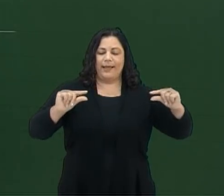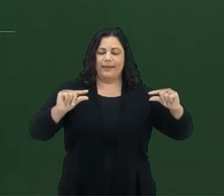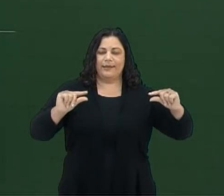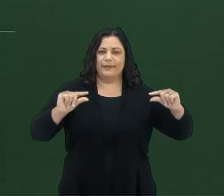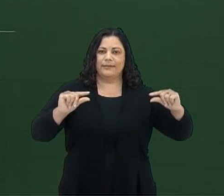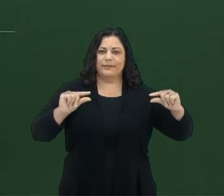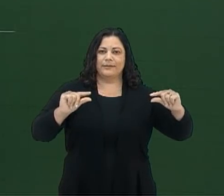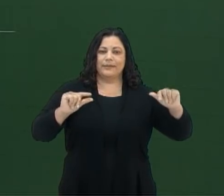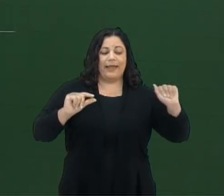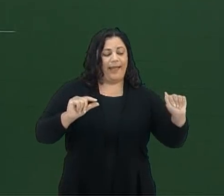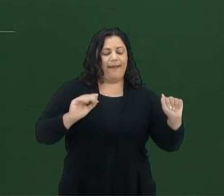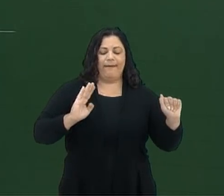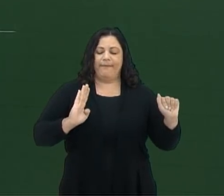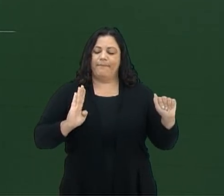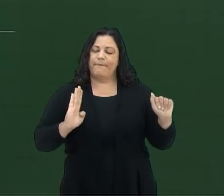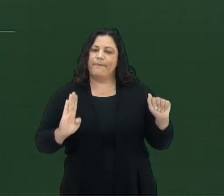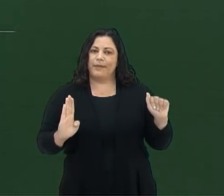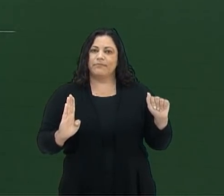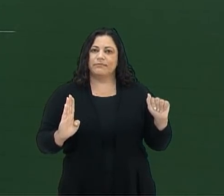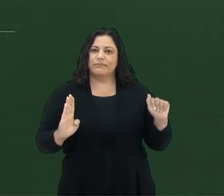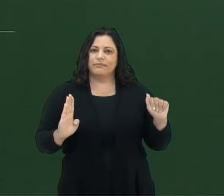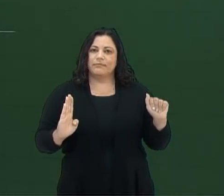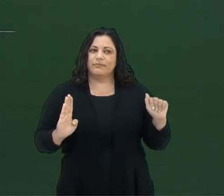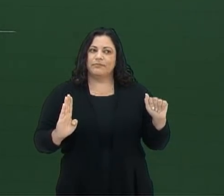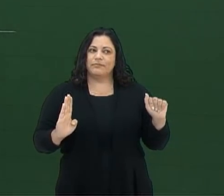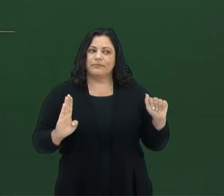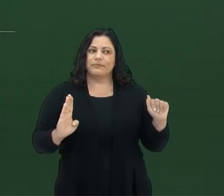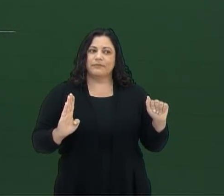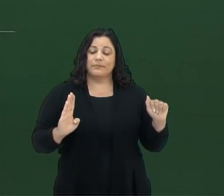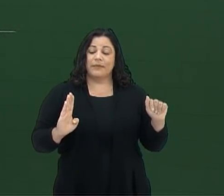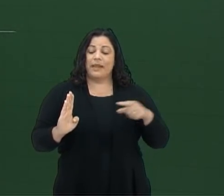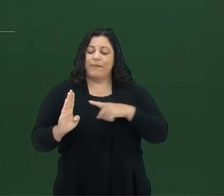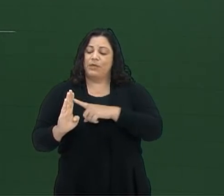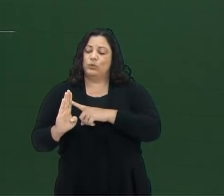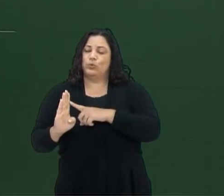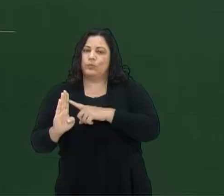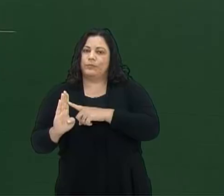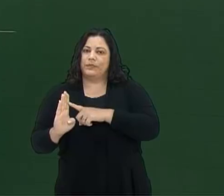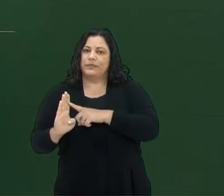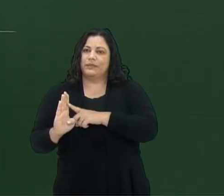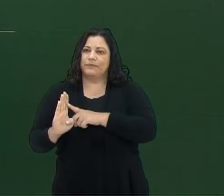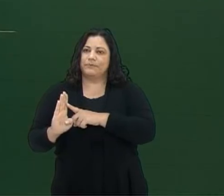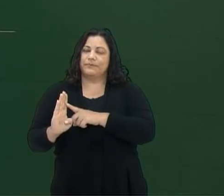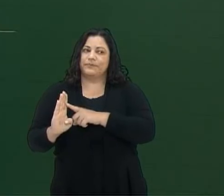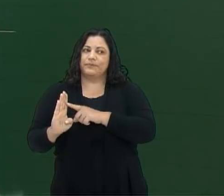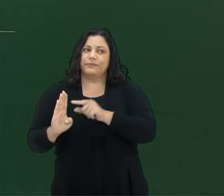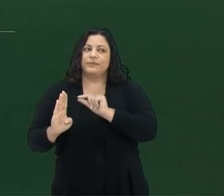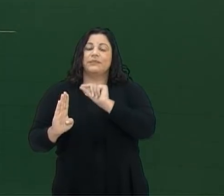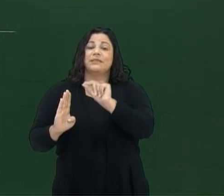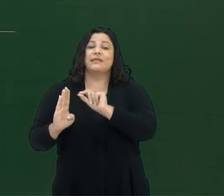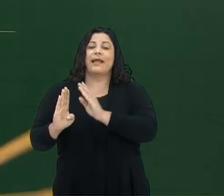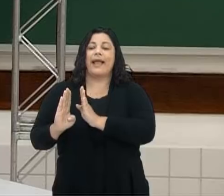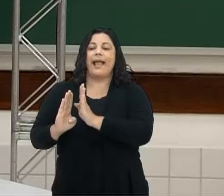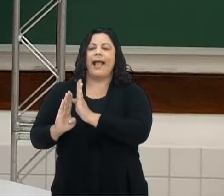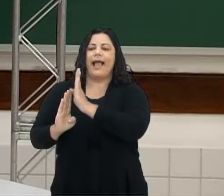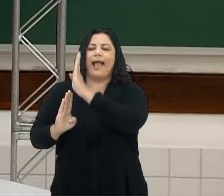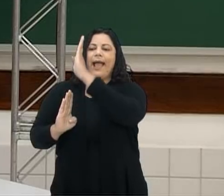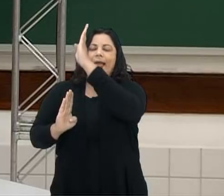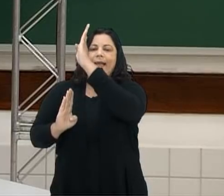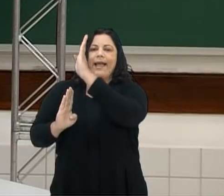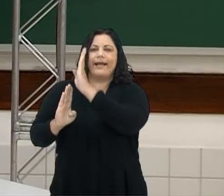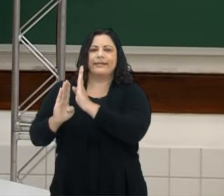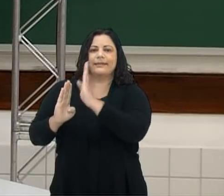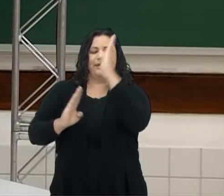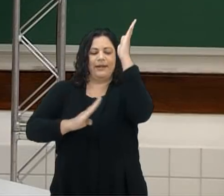bem. Agora, vou fazer o seguinte. A partir do ponto B, nós vamos fazer uma reta chamada de reta